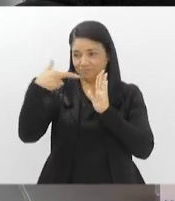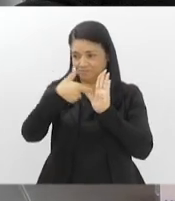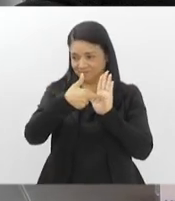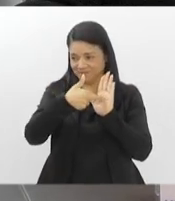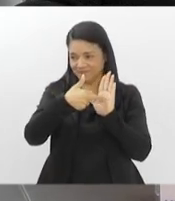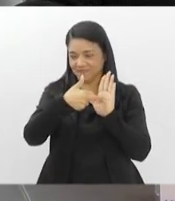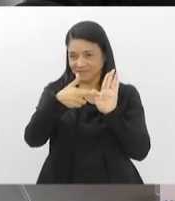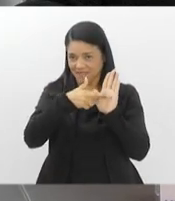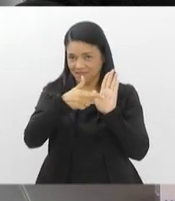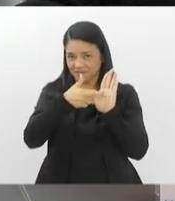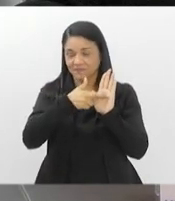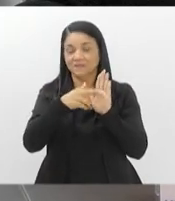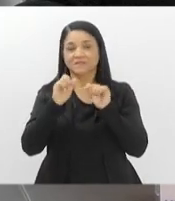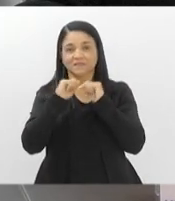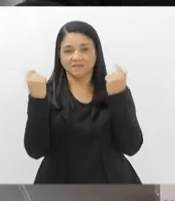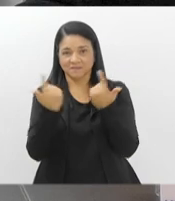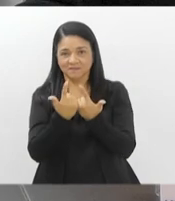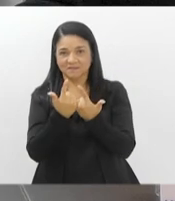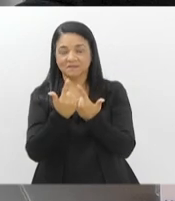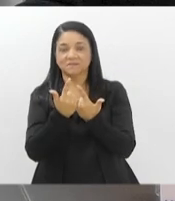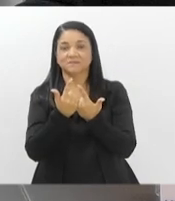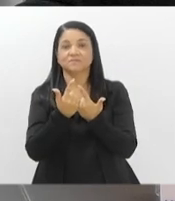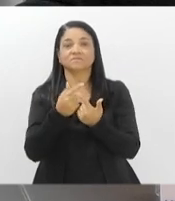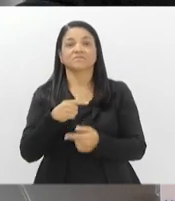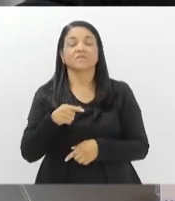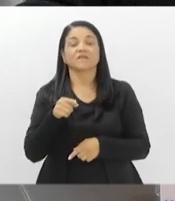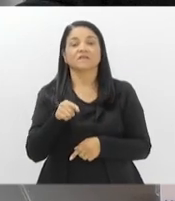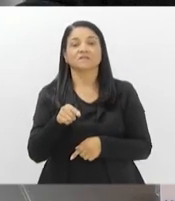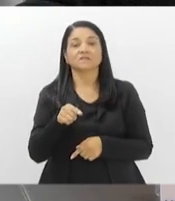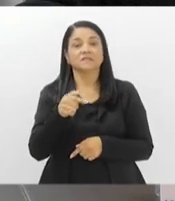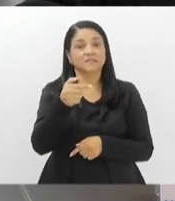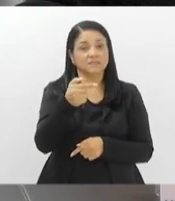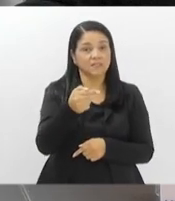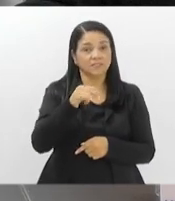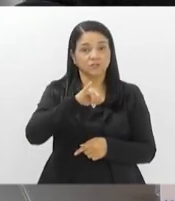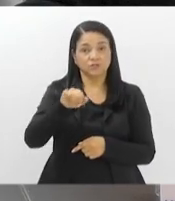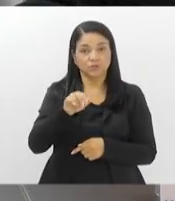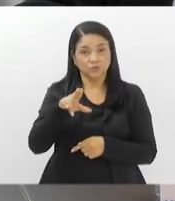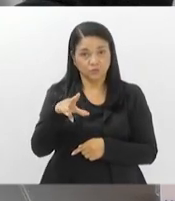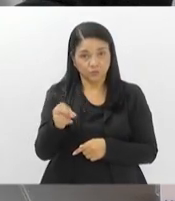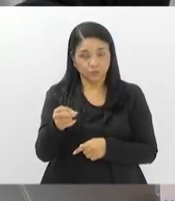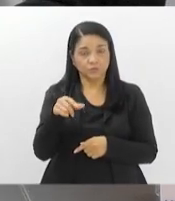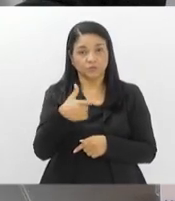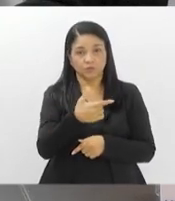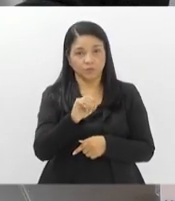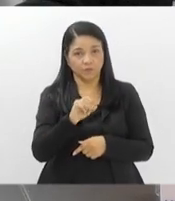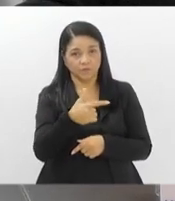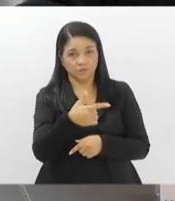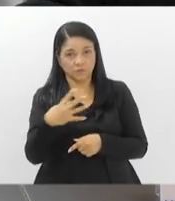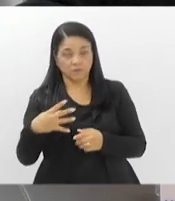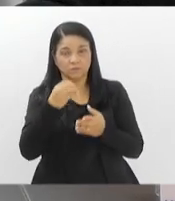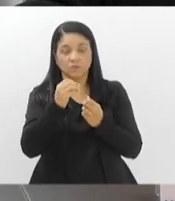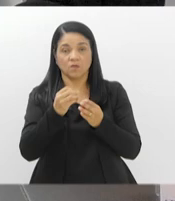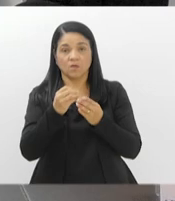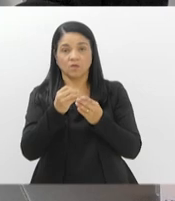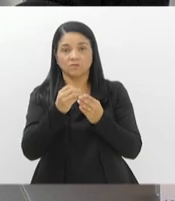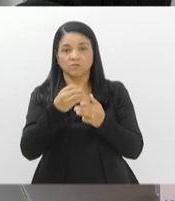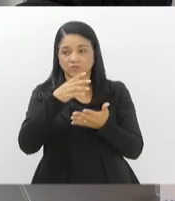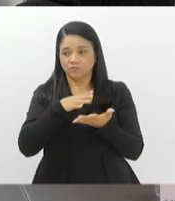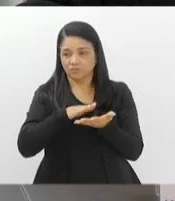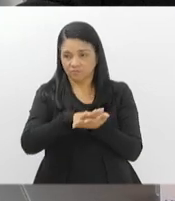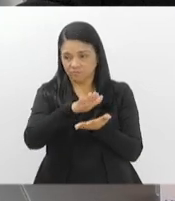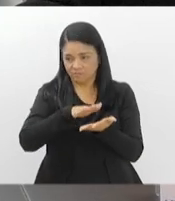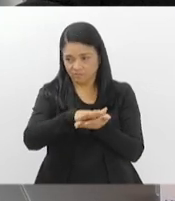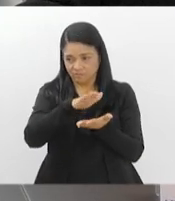Estado do Rio de Janeiro posteriormente em 7 de de junho de 2024 foi publicado no Diário Oficial do Estado do Rio de Janeiro o